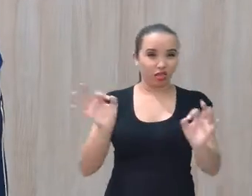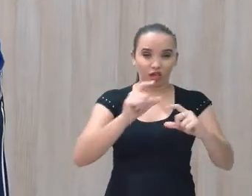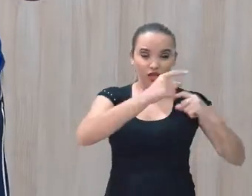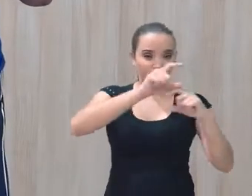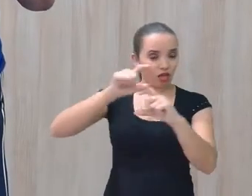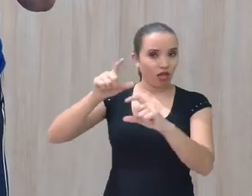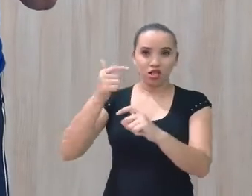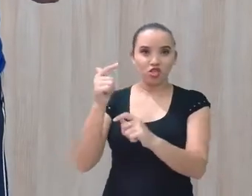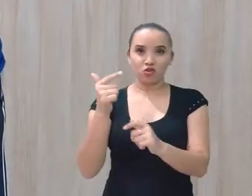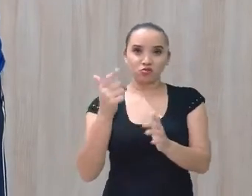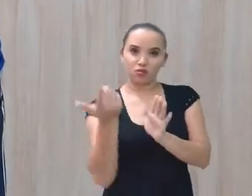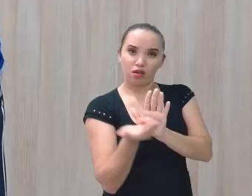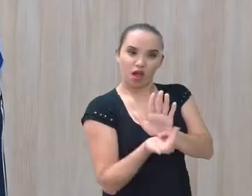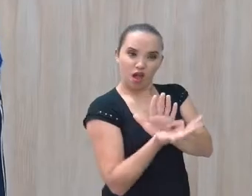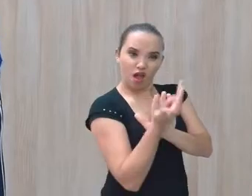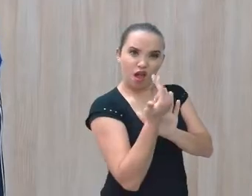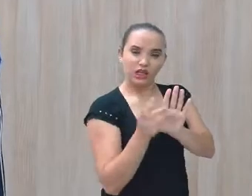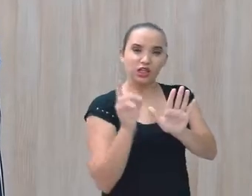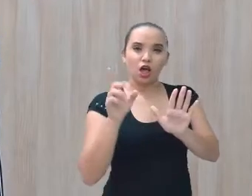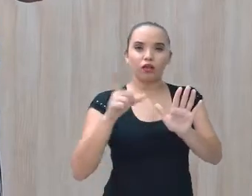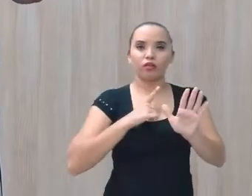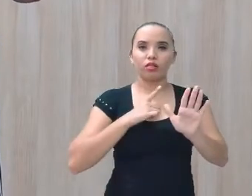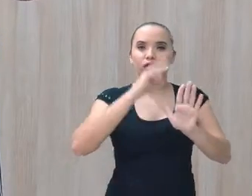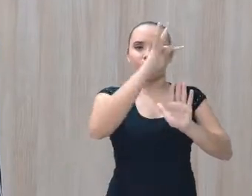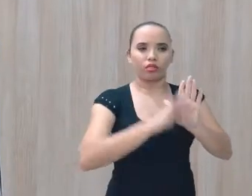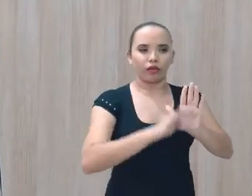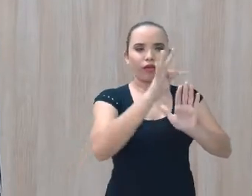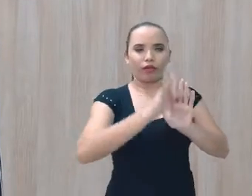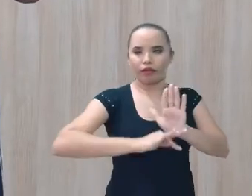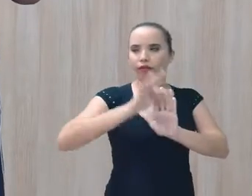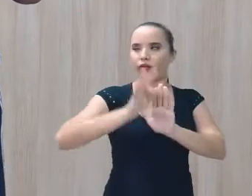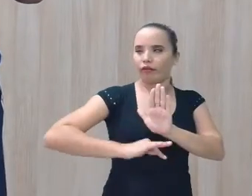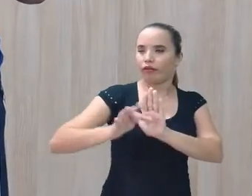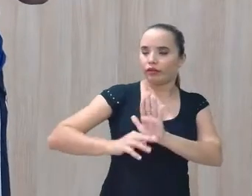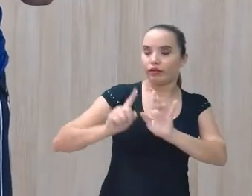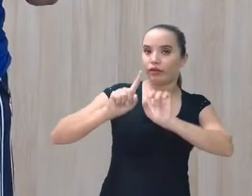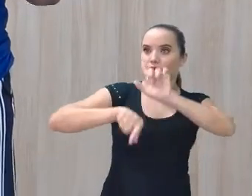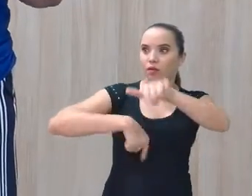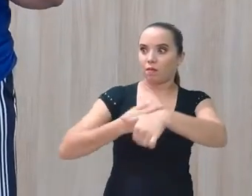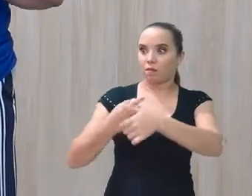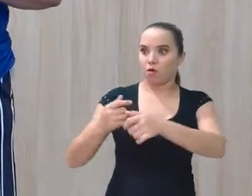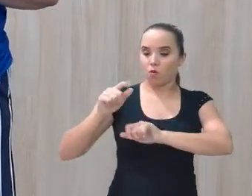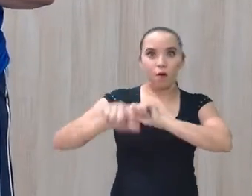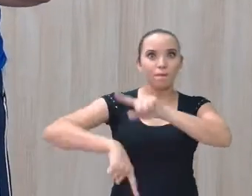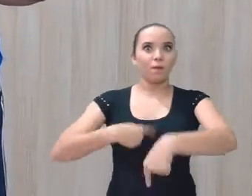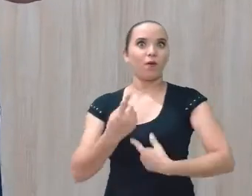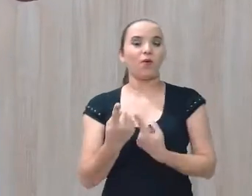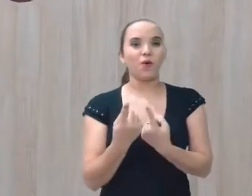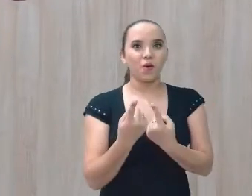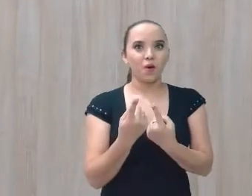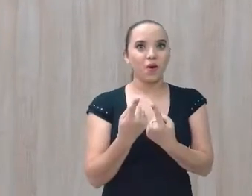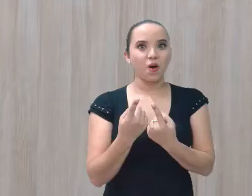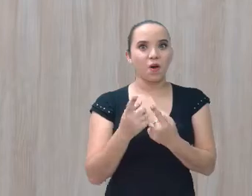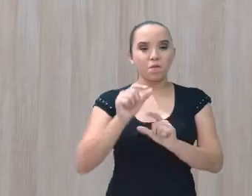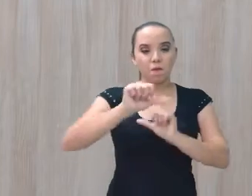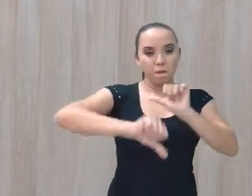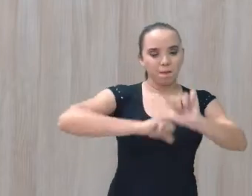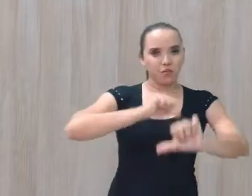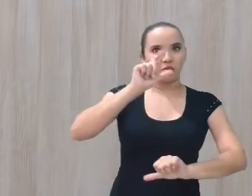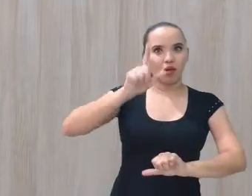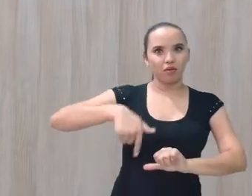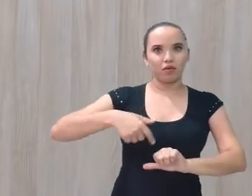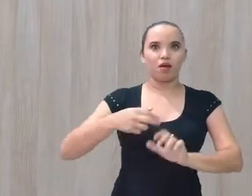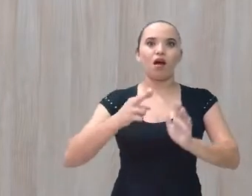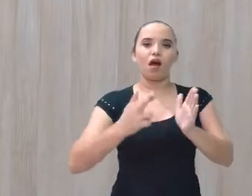jornal era todo só com letras, com texto, então foi um sucesso. E aí a revista